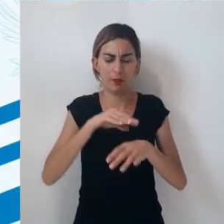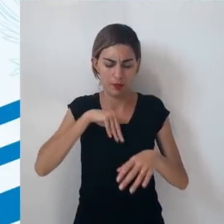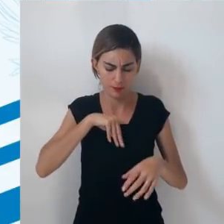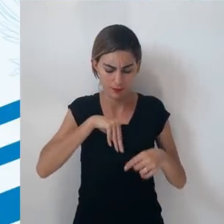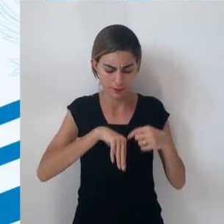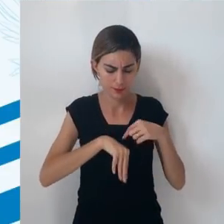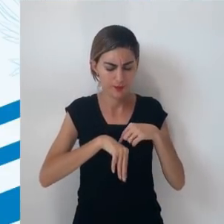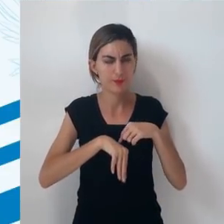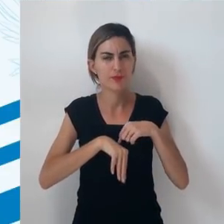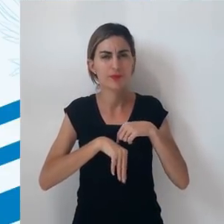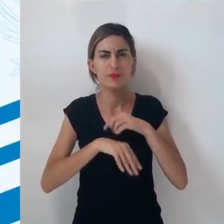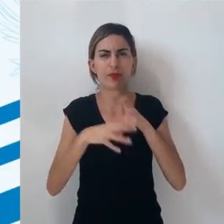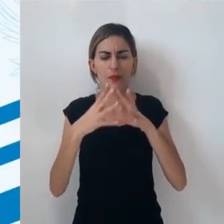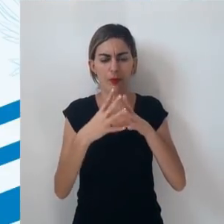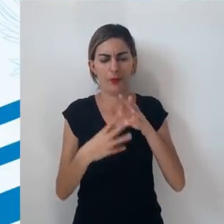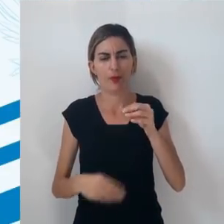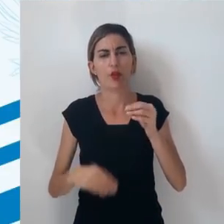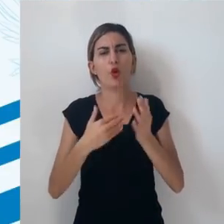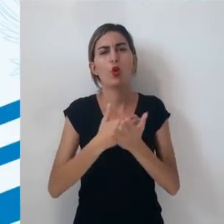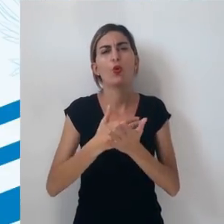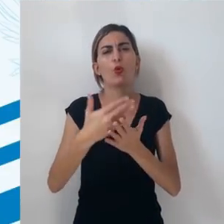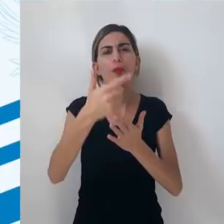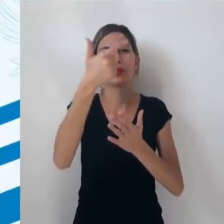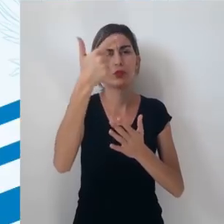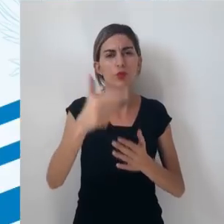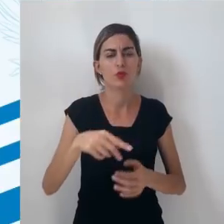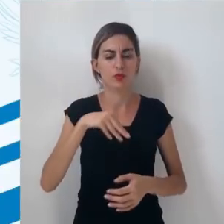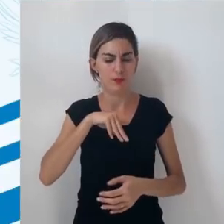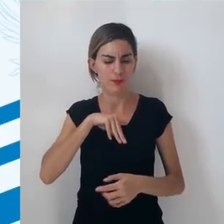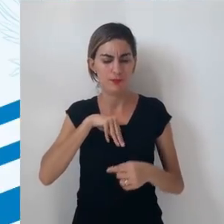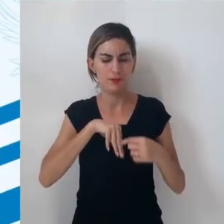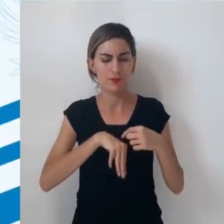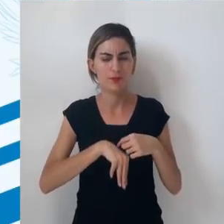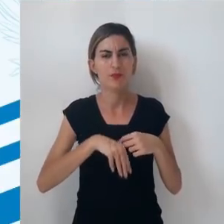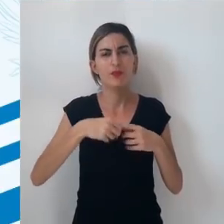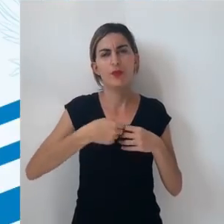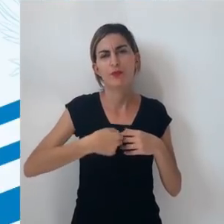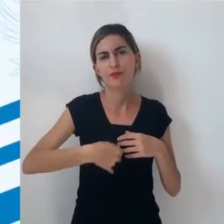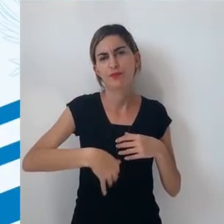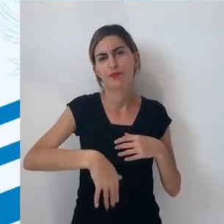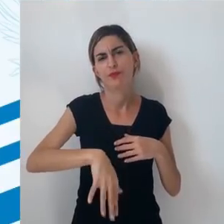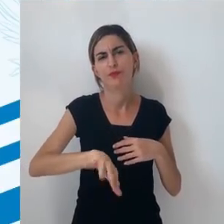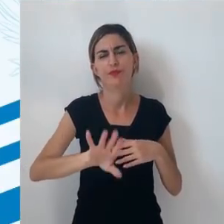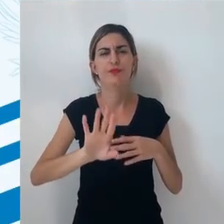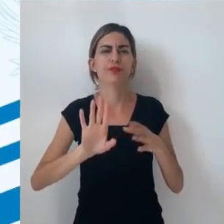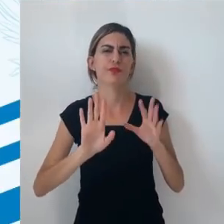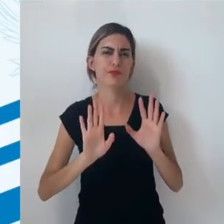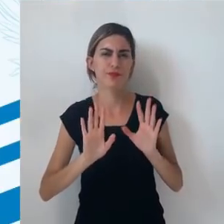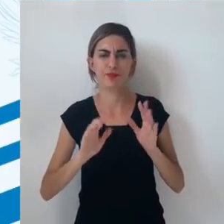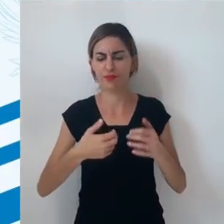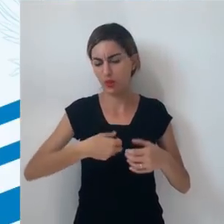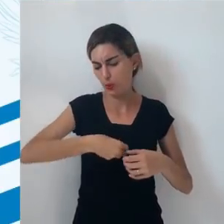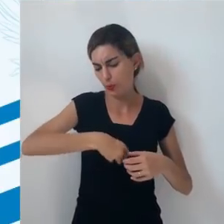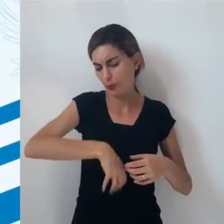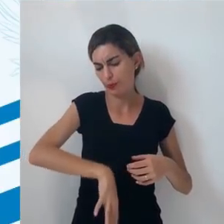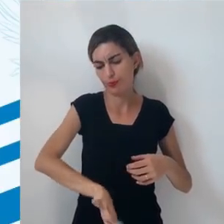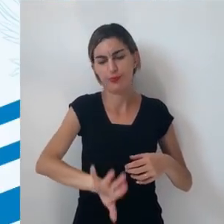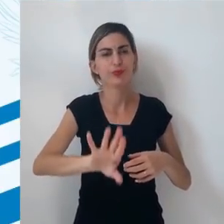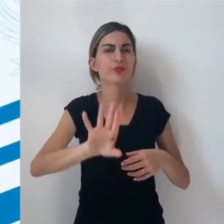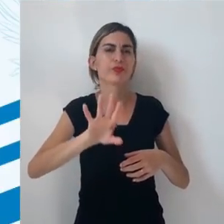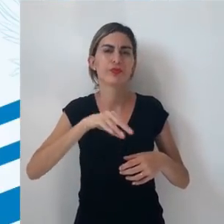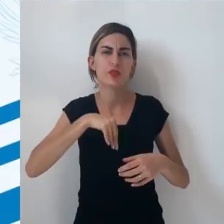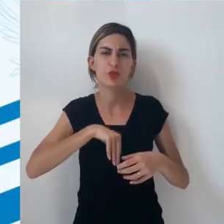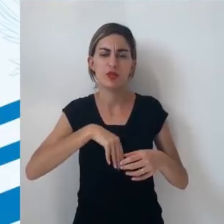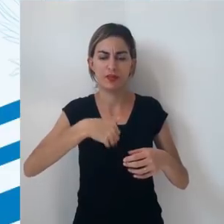a menstruação, né, e vai se começar outra menstruação, esse endométrio ele é completamente